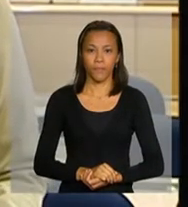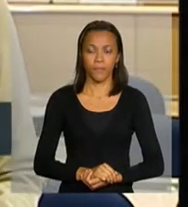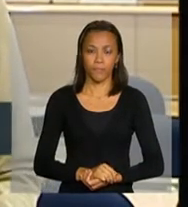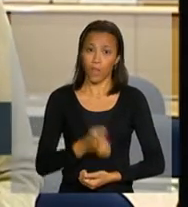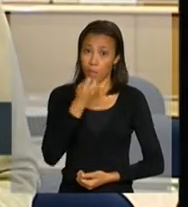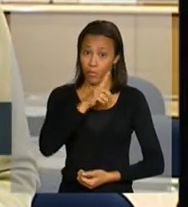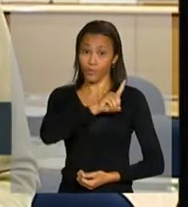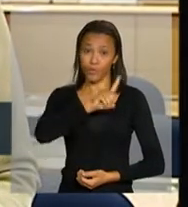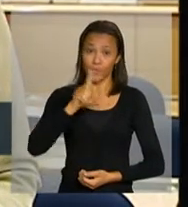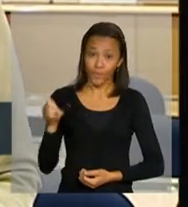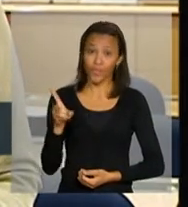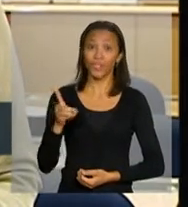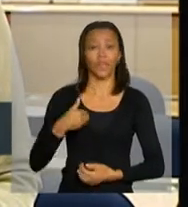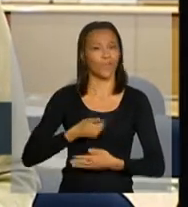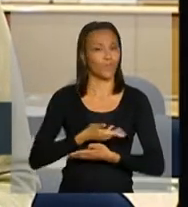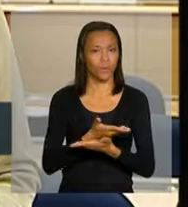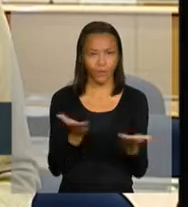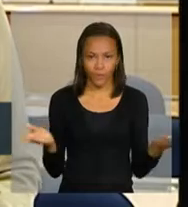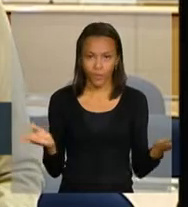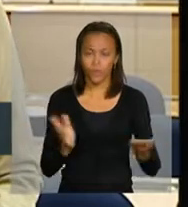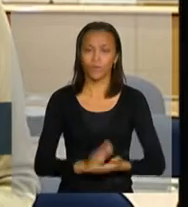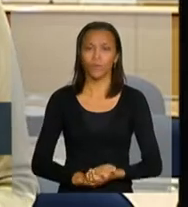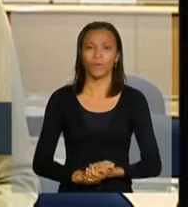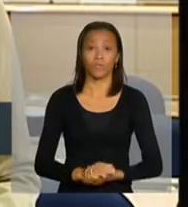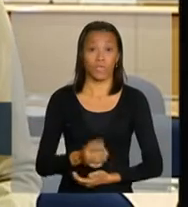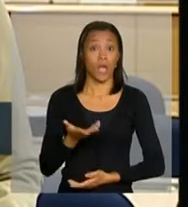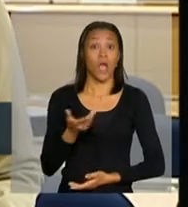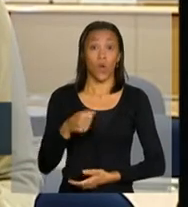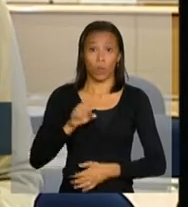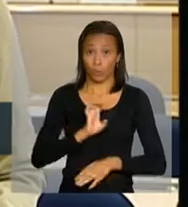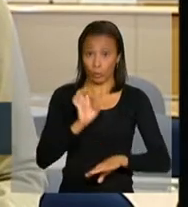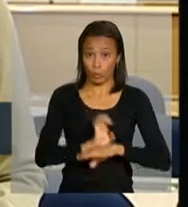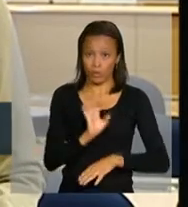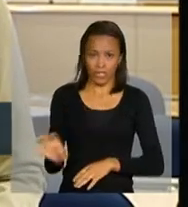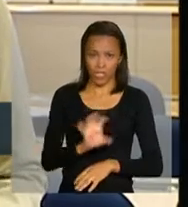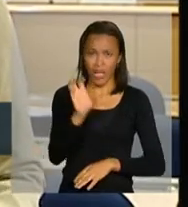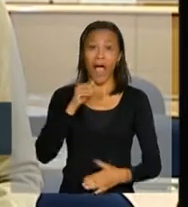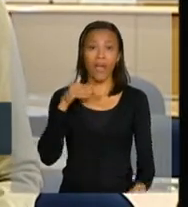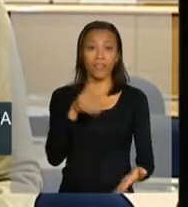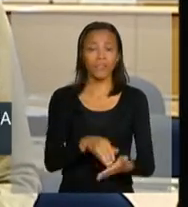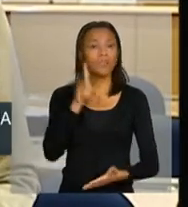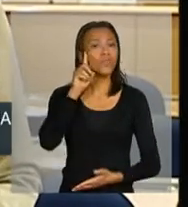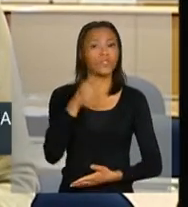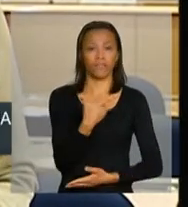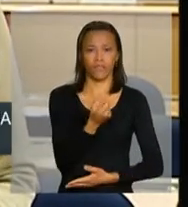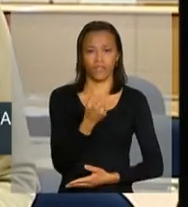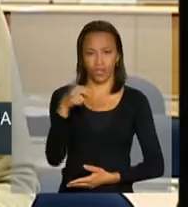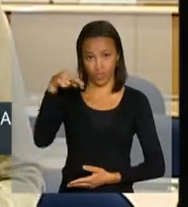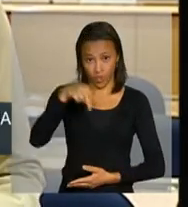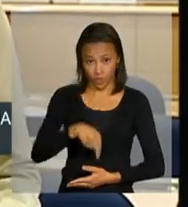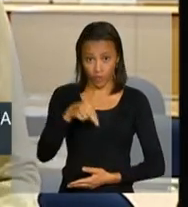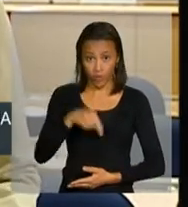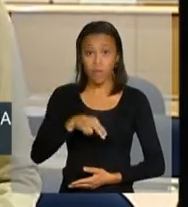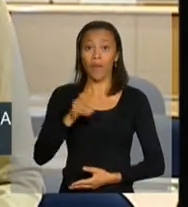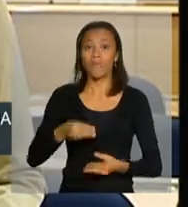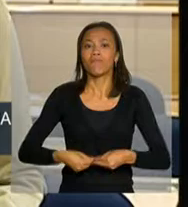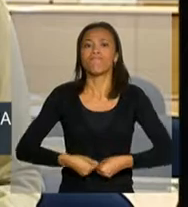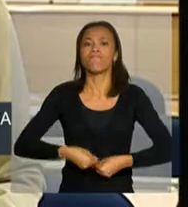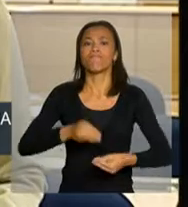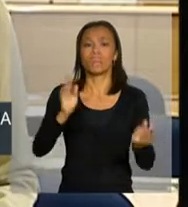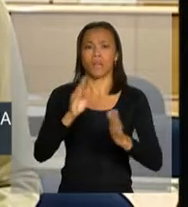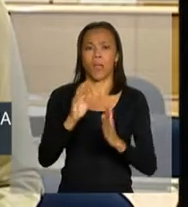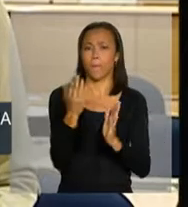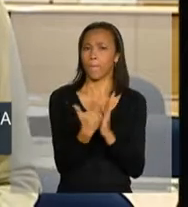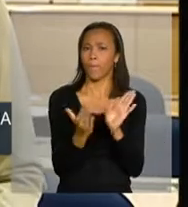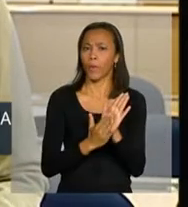Bom dia Malu Bom dia a todos os estados sem até o dia vinte de novembro para enviar